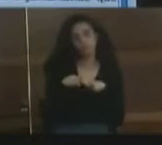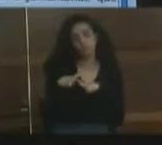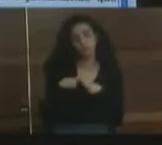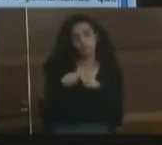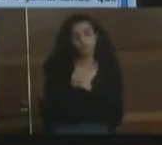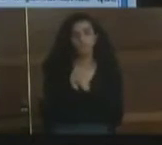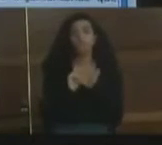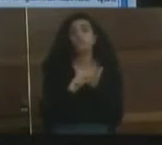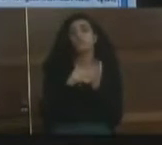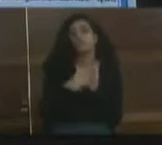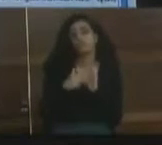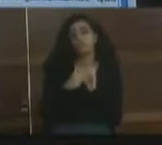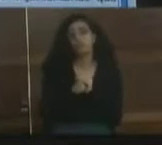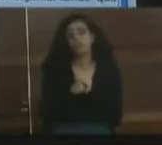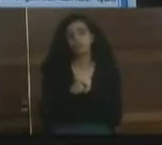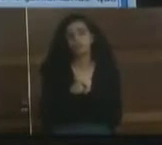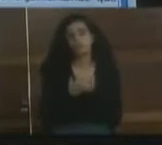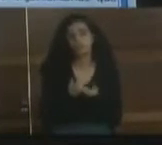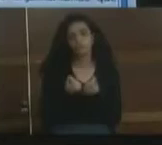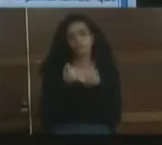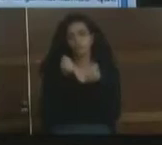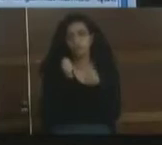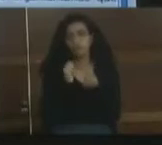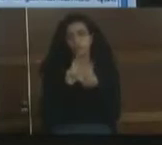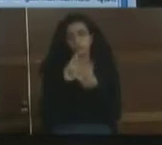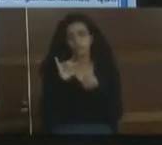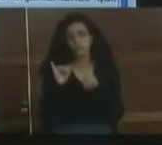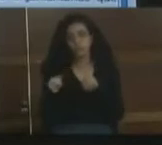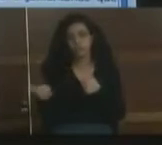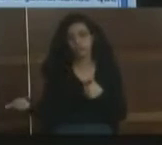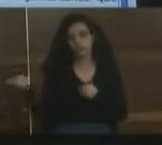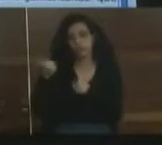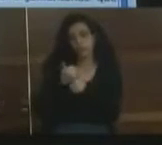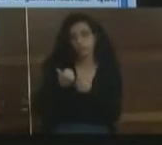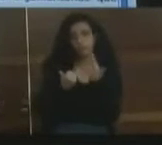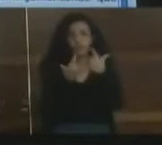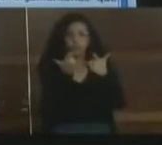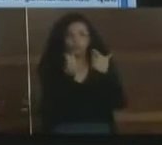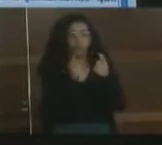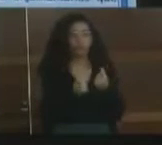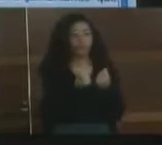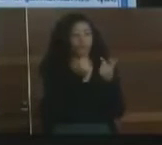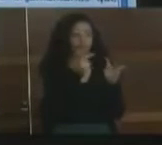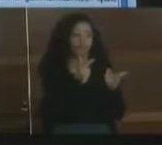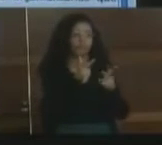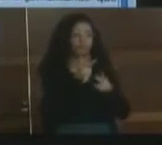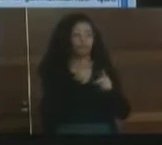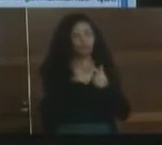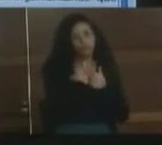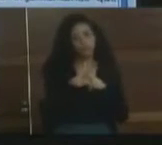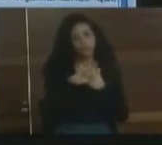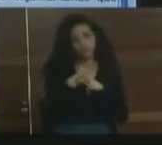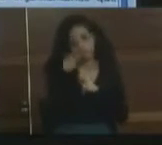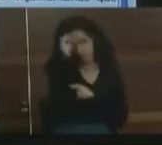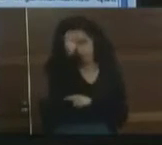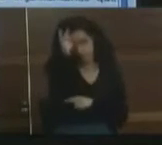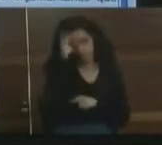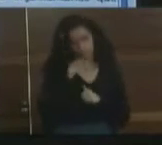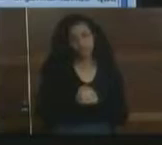operacionais ou seja receita destinada a cobrir despesas orçamentárias que visam a manutenção das atividades governamentais